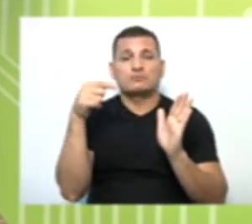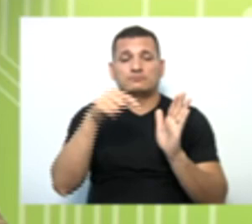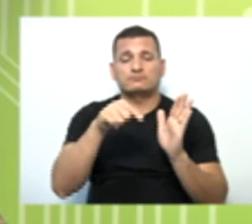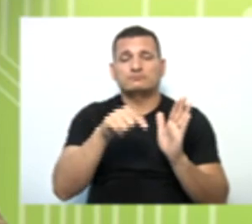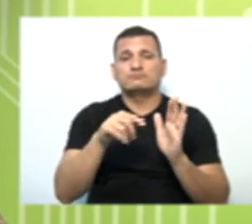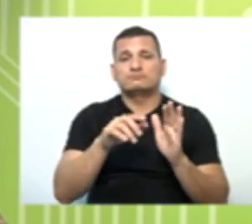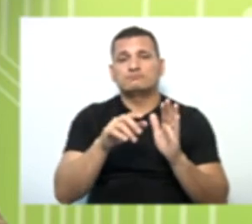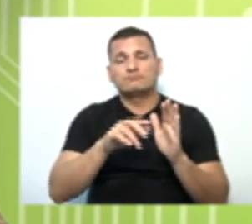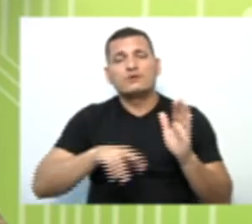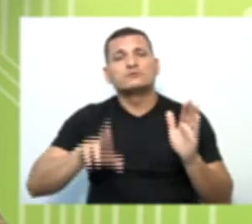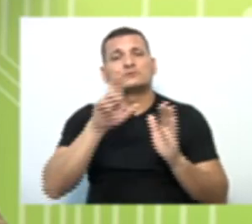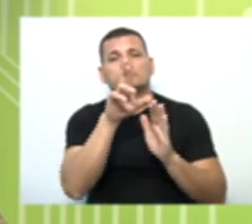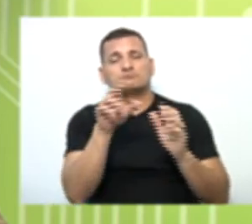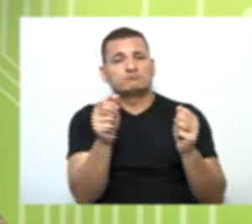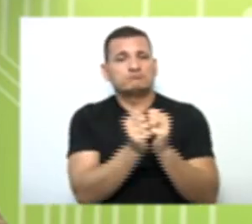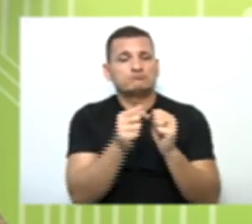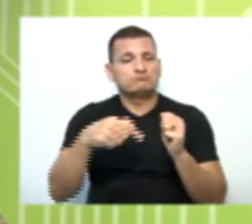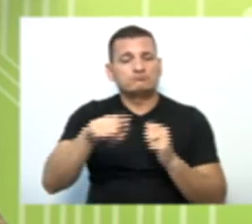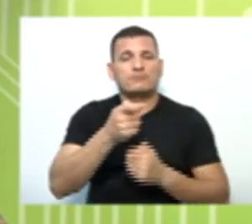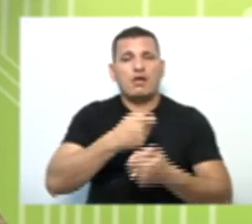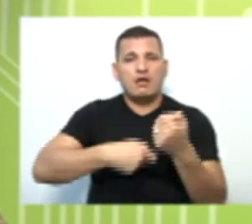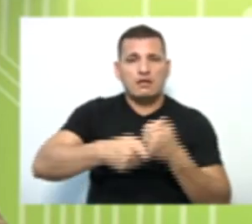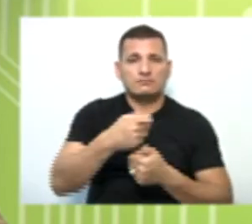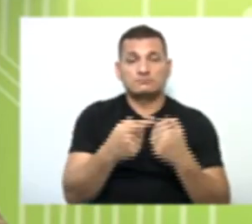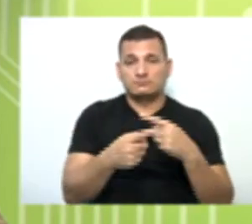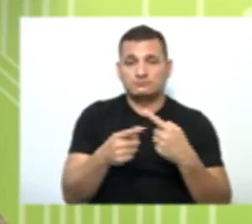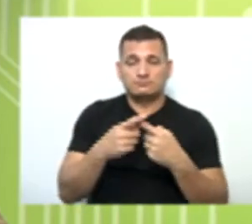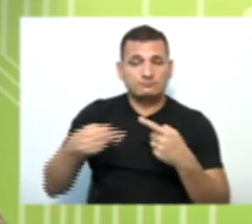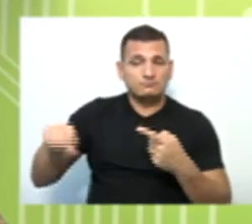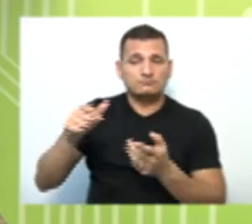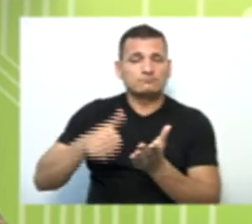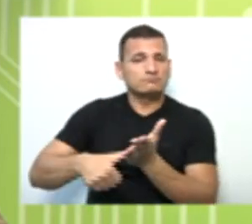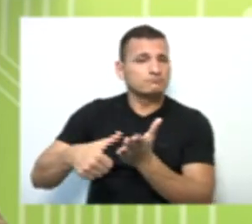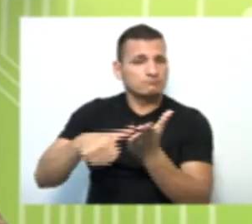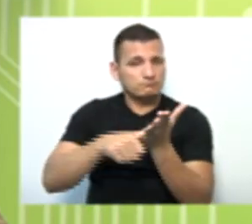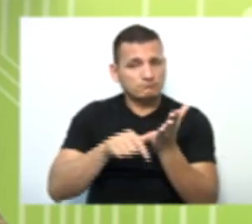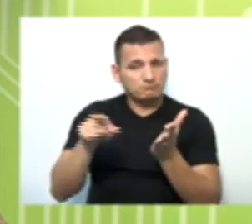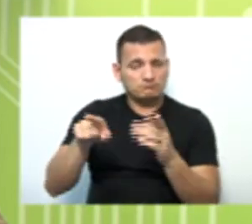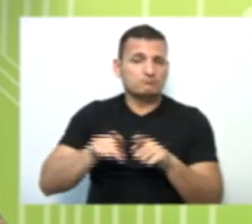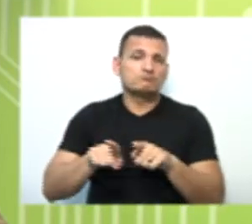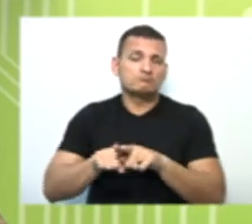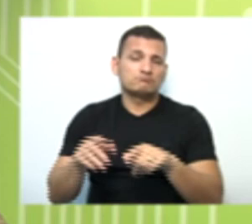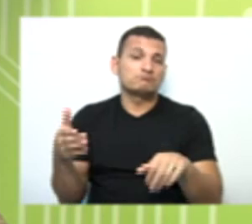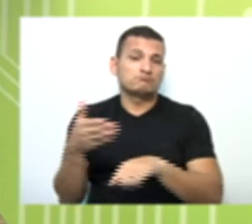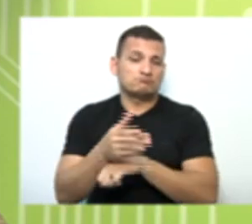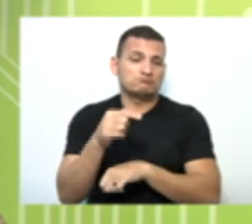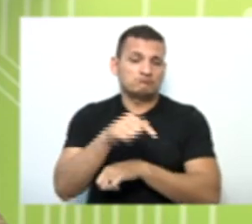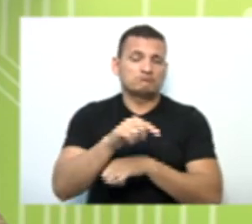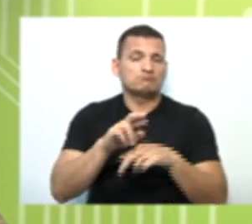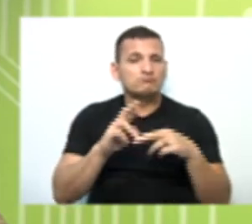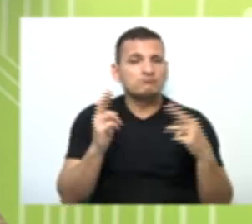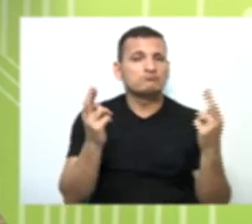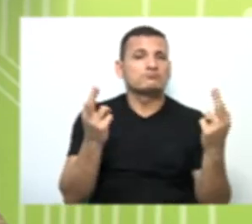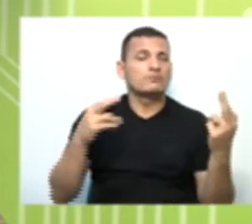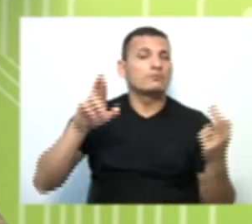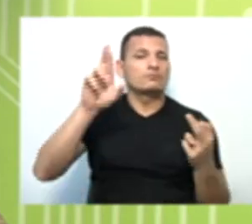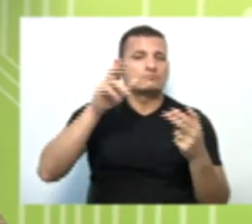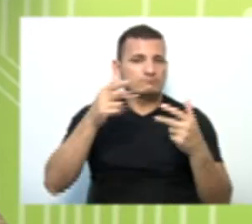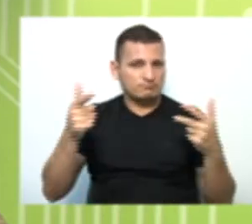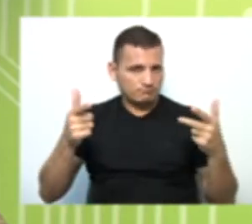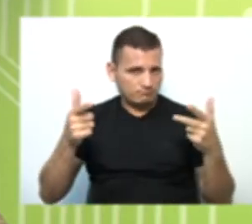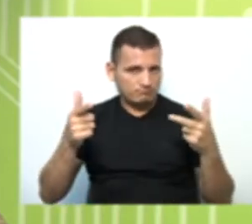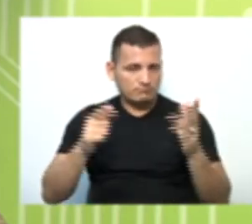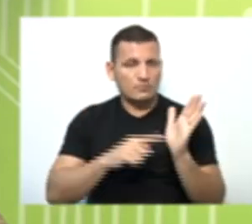decisão junto aos administradores, porque os cooperados também, eles participam dessas decisões quando é apresentada